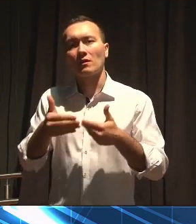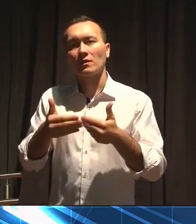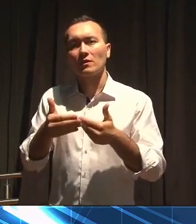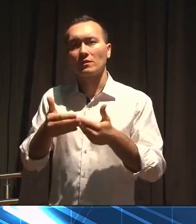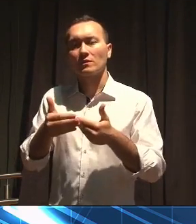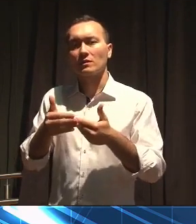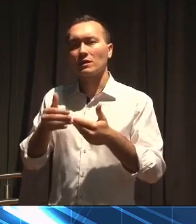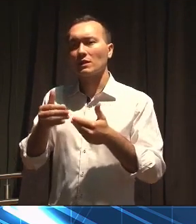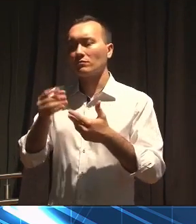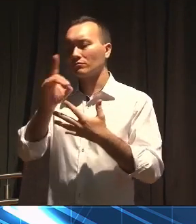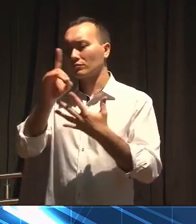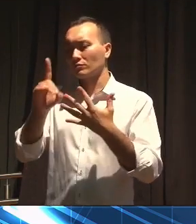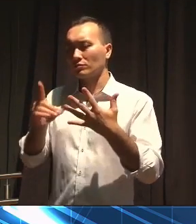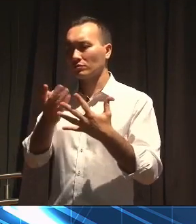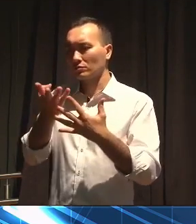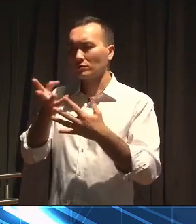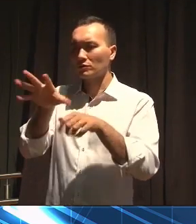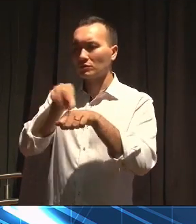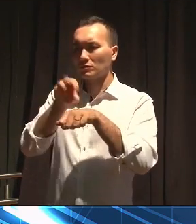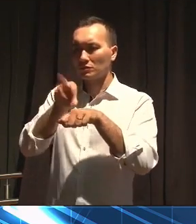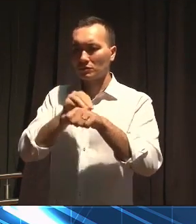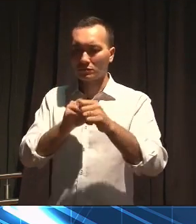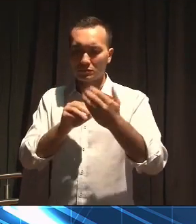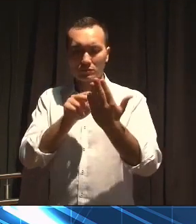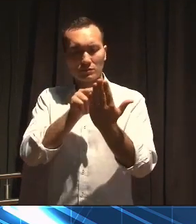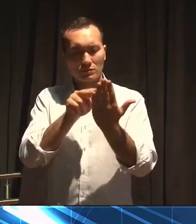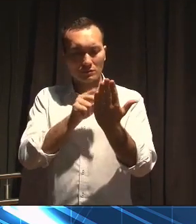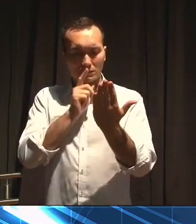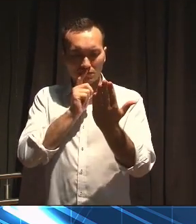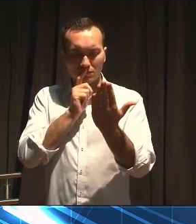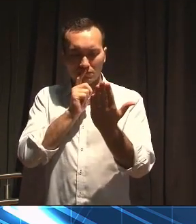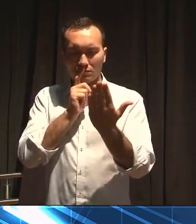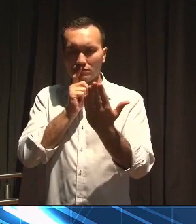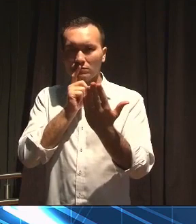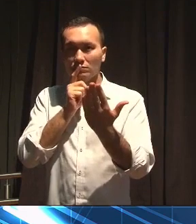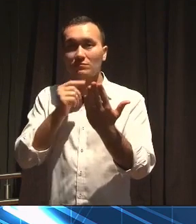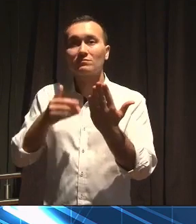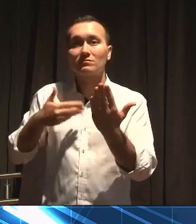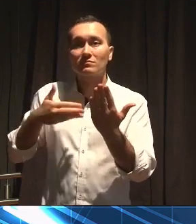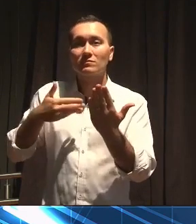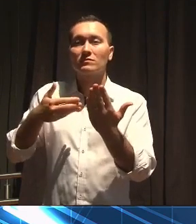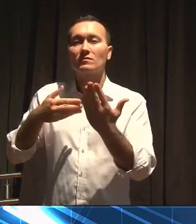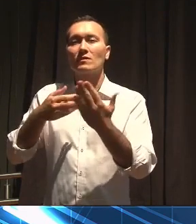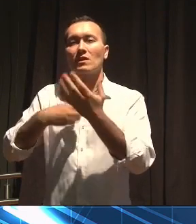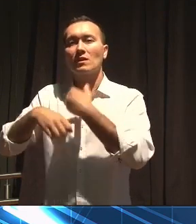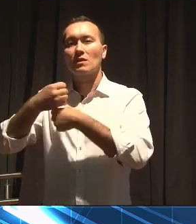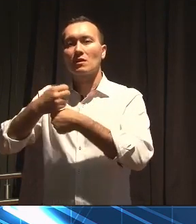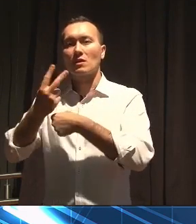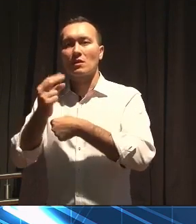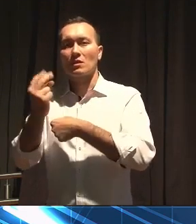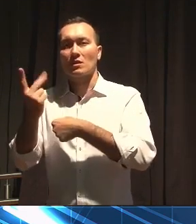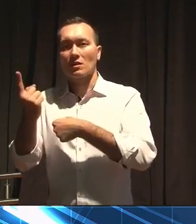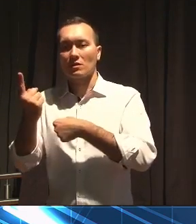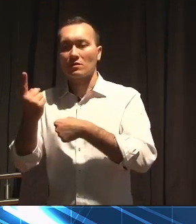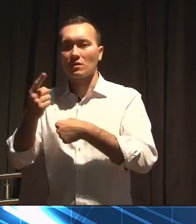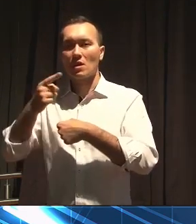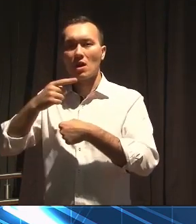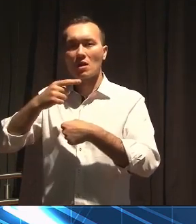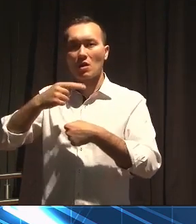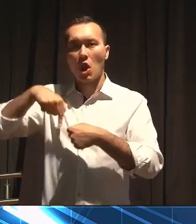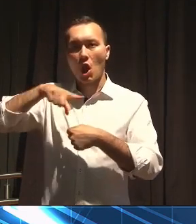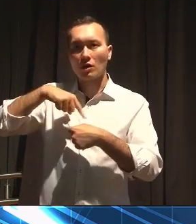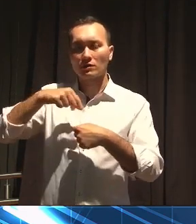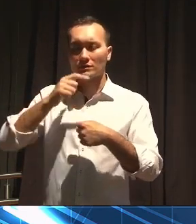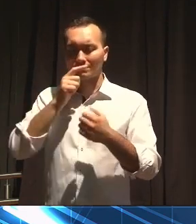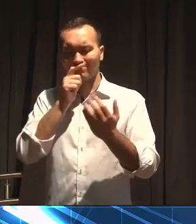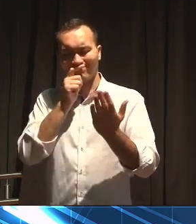se conscientizar a partir em outubro de 2021, que nós chegamos ao maior custo, nós começamos a cortar o